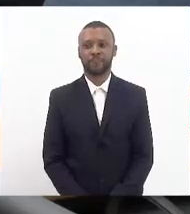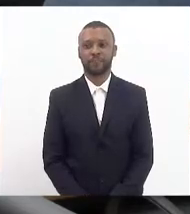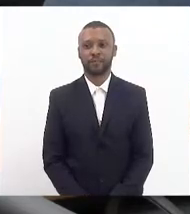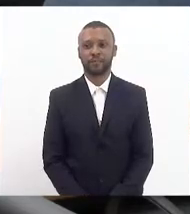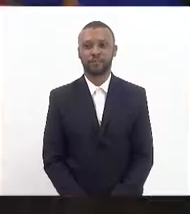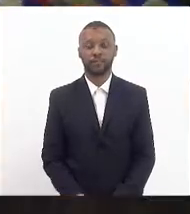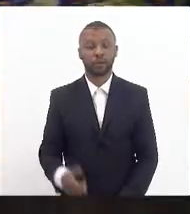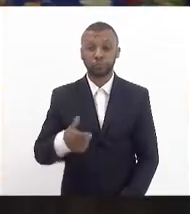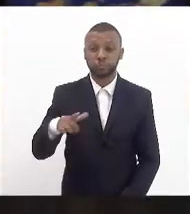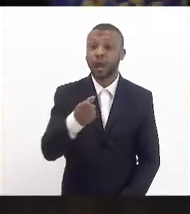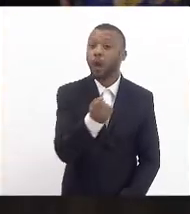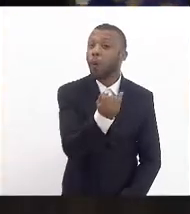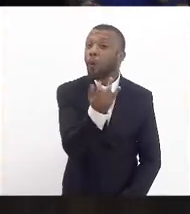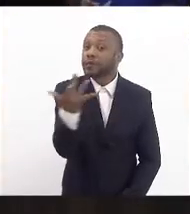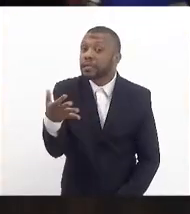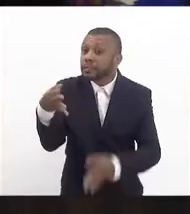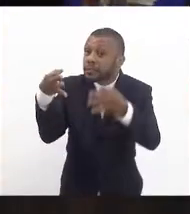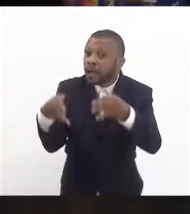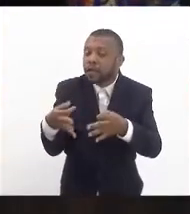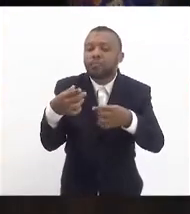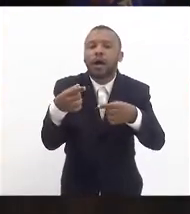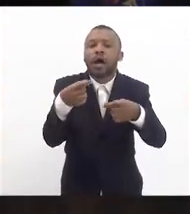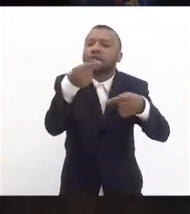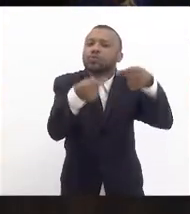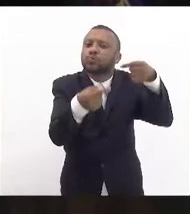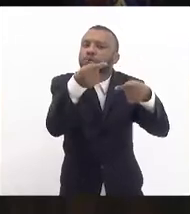Não há quórum para deliberar a matéria